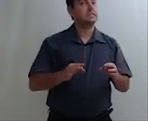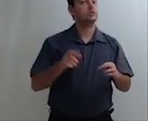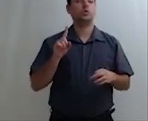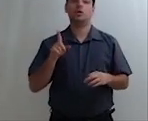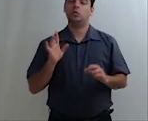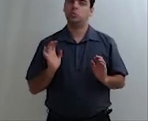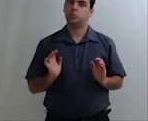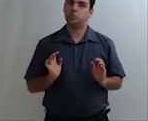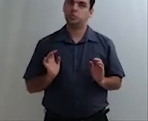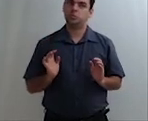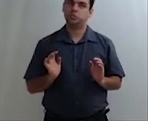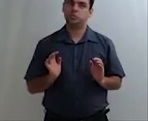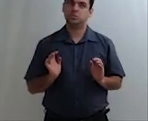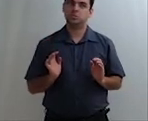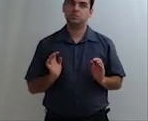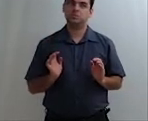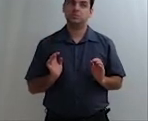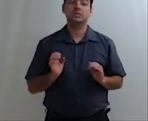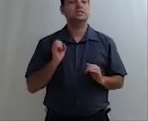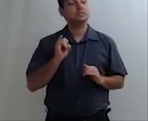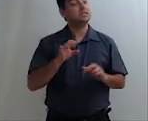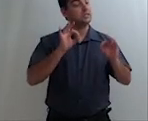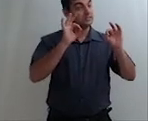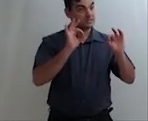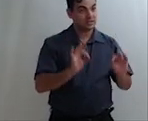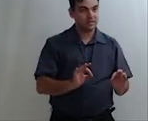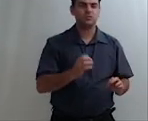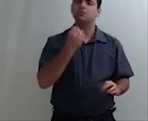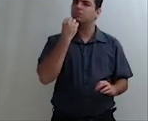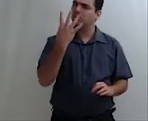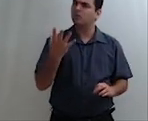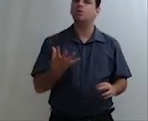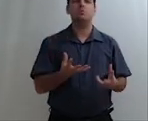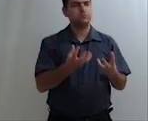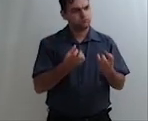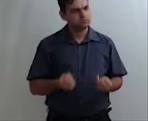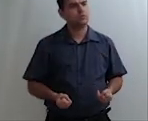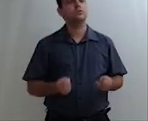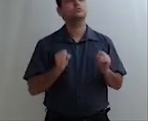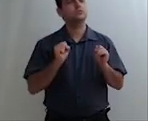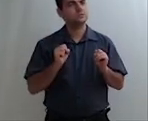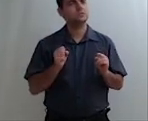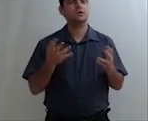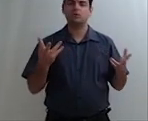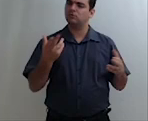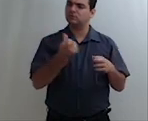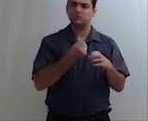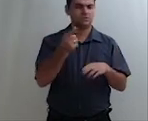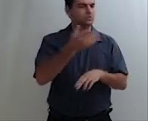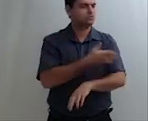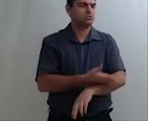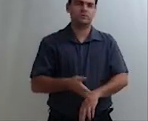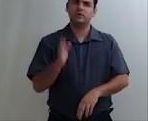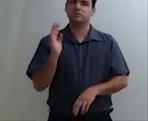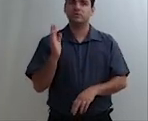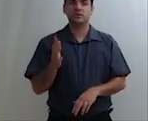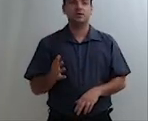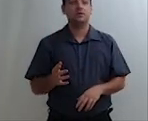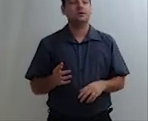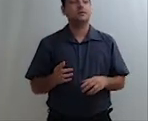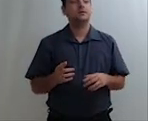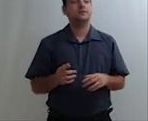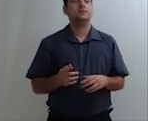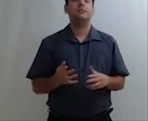reforma merece acolhimento dessa D turma né do Superior Tribunal de Justiça